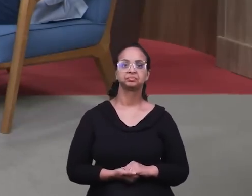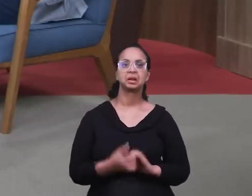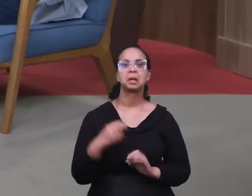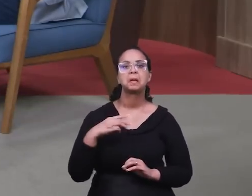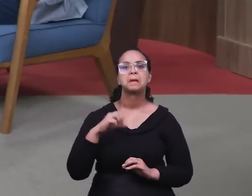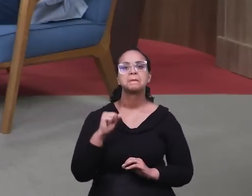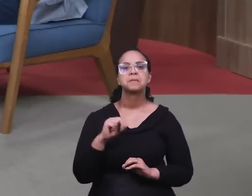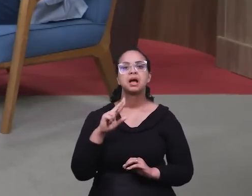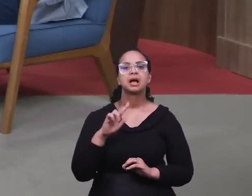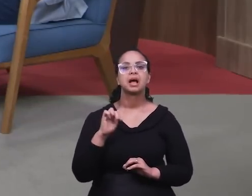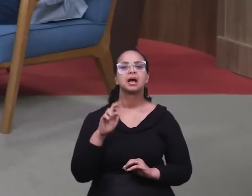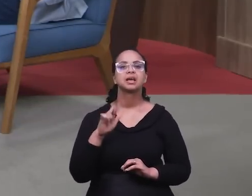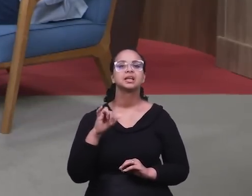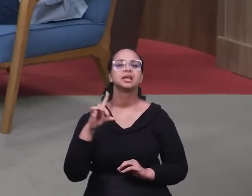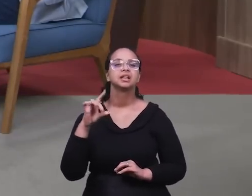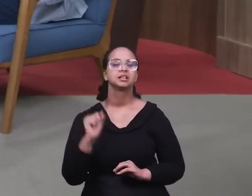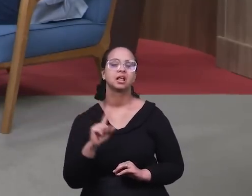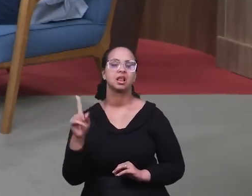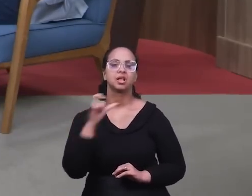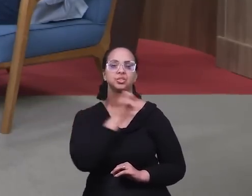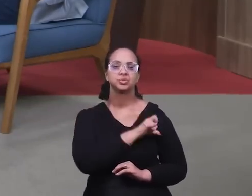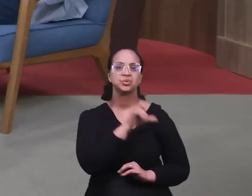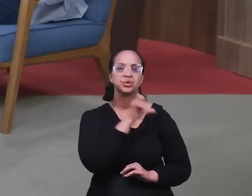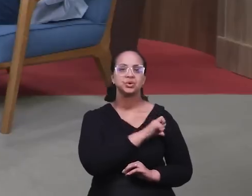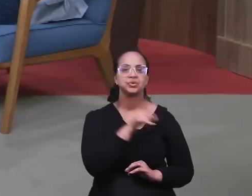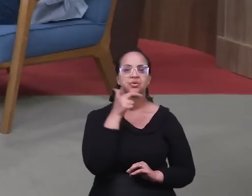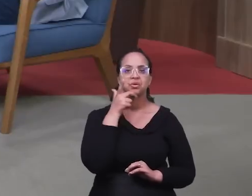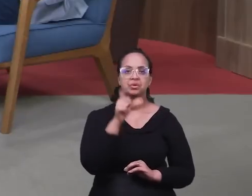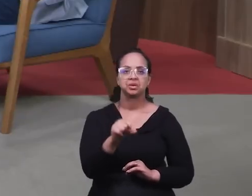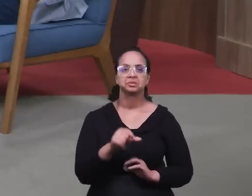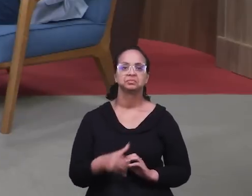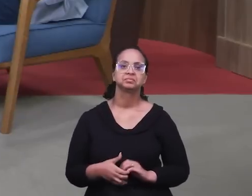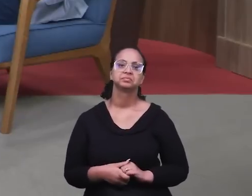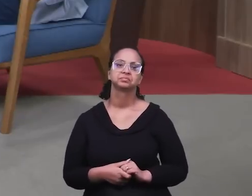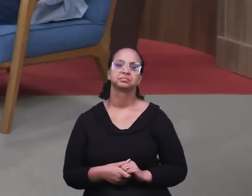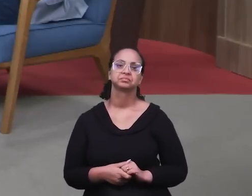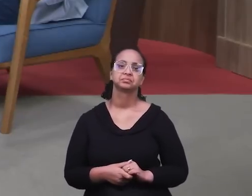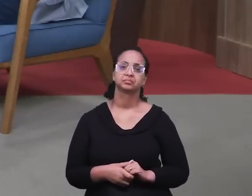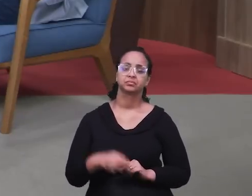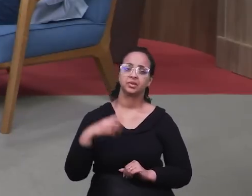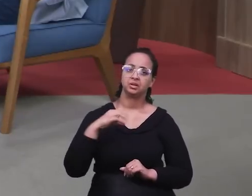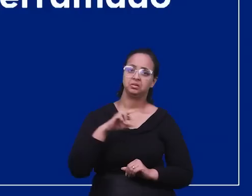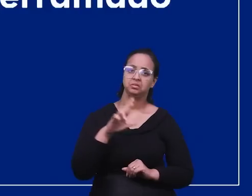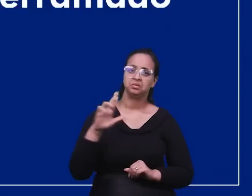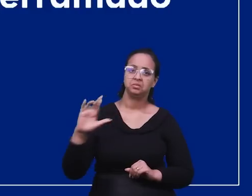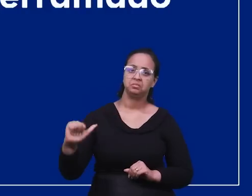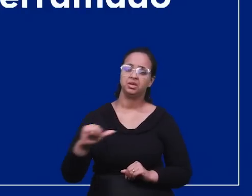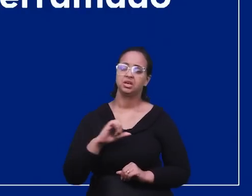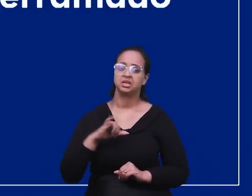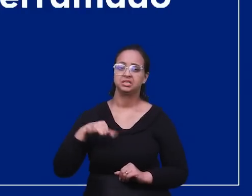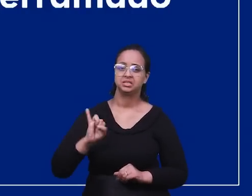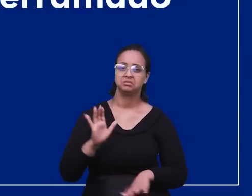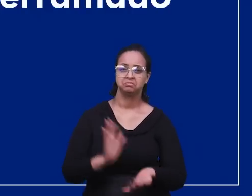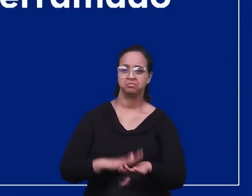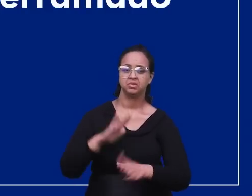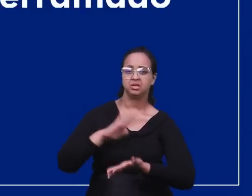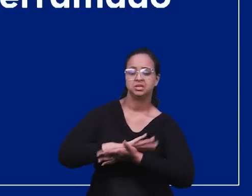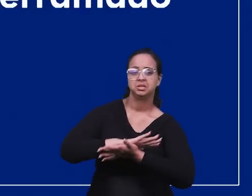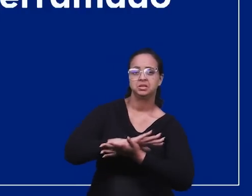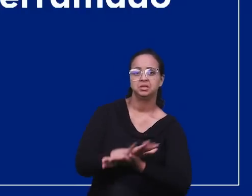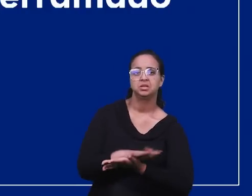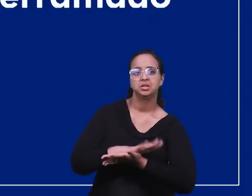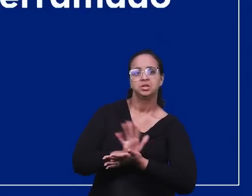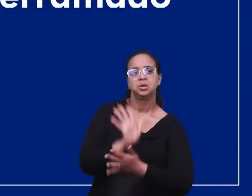agora. Margarida Gomes, de Volta Redonda, no Rio de Janeiro, escreveu para nós o seguinte: a mirra, quanto